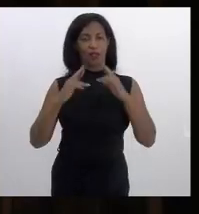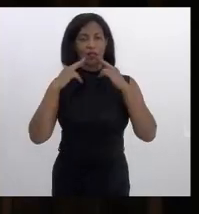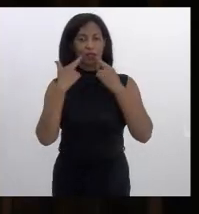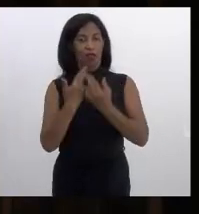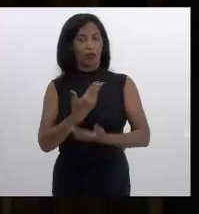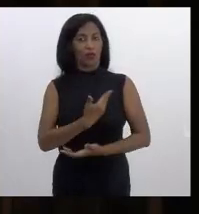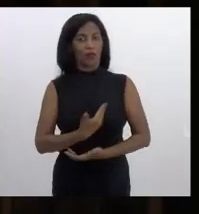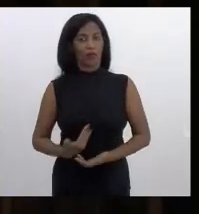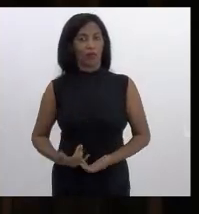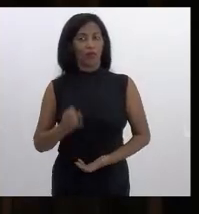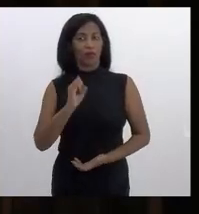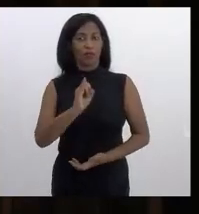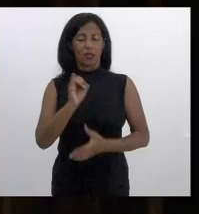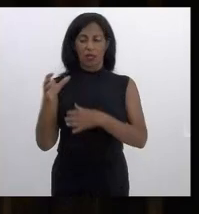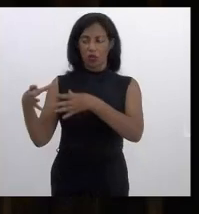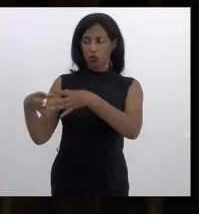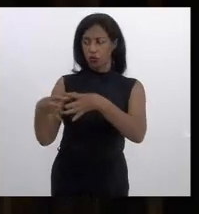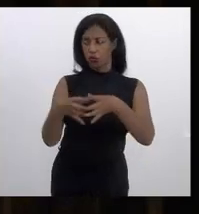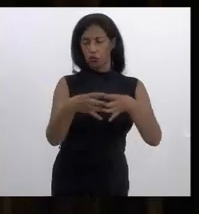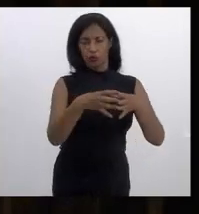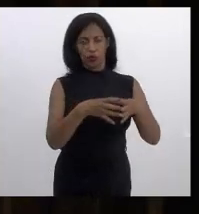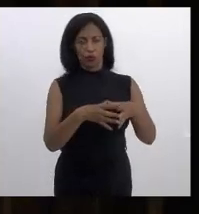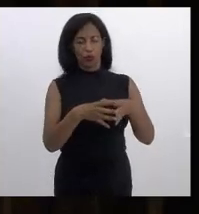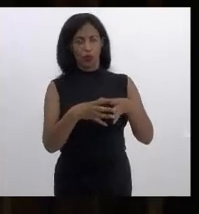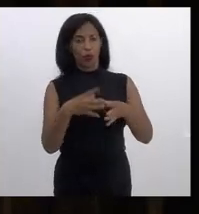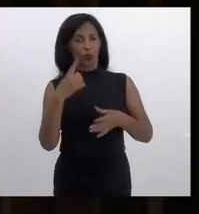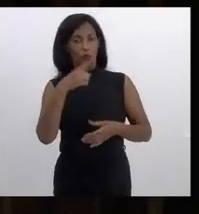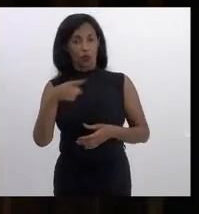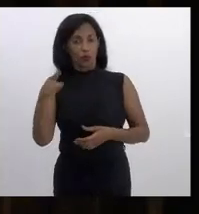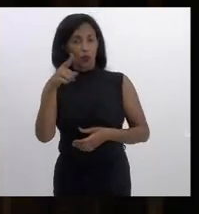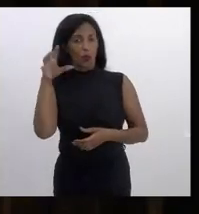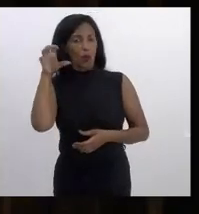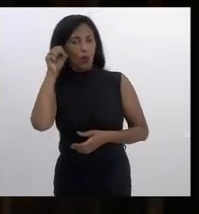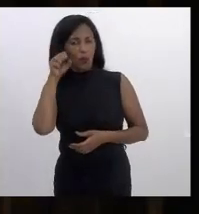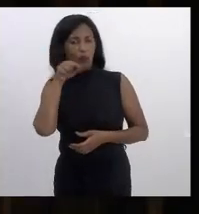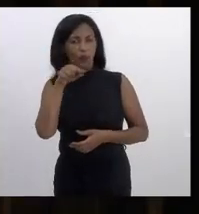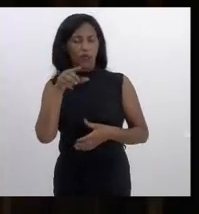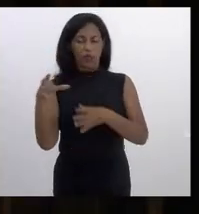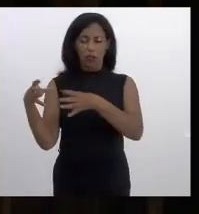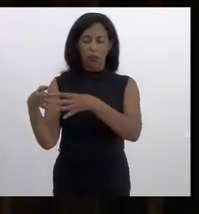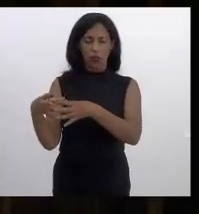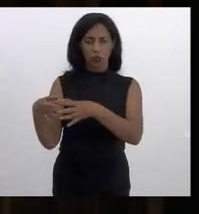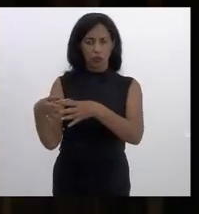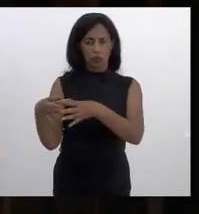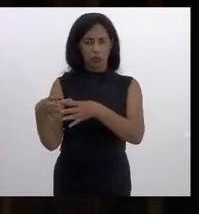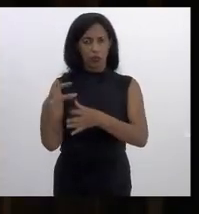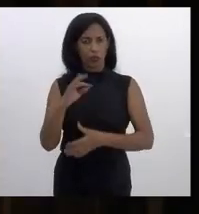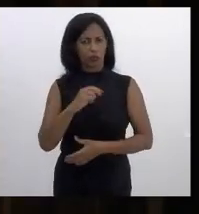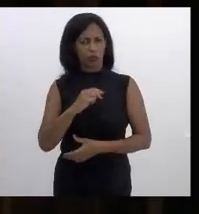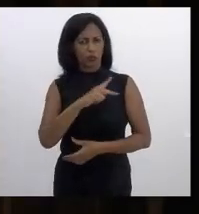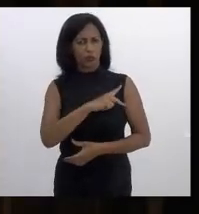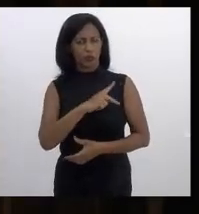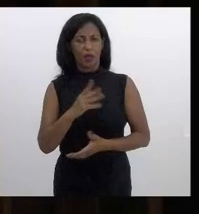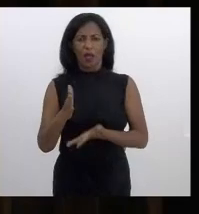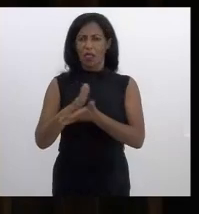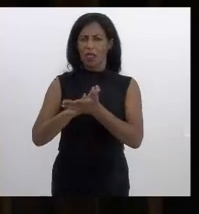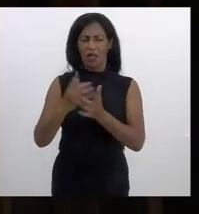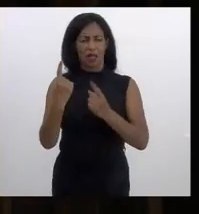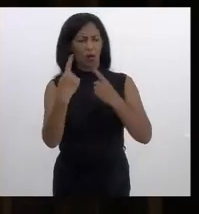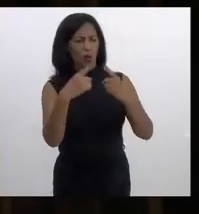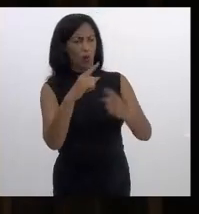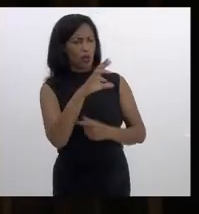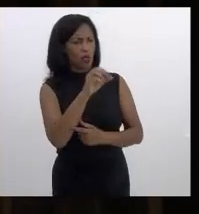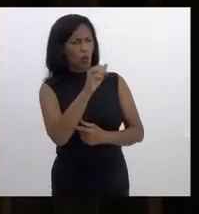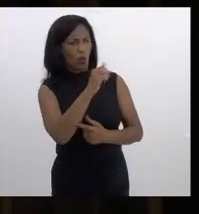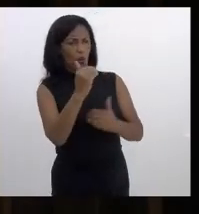audiência pública se acha corporações ouvissem as categorias nada contra os coronéis